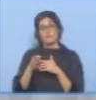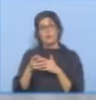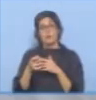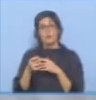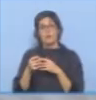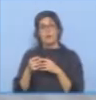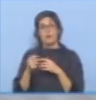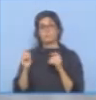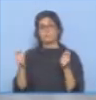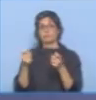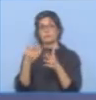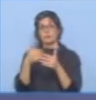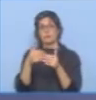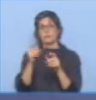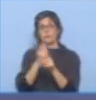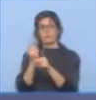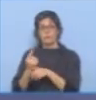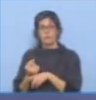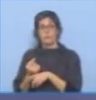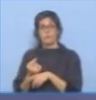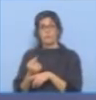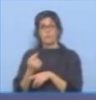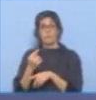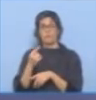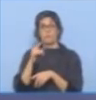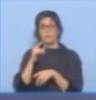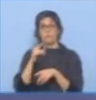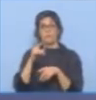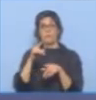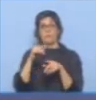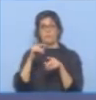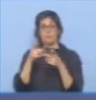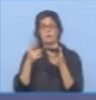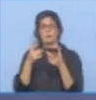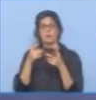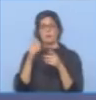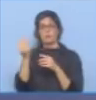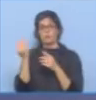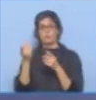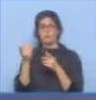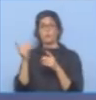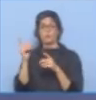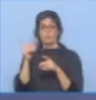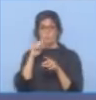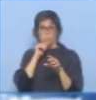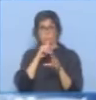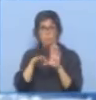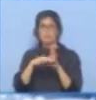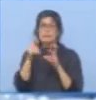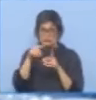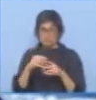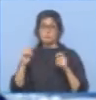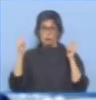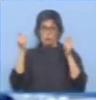iniciativas onde os jovens têm todos os dias bem preenchidos, certo? Sim, portanto, há também o Festival da Juventude, por exemplo, que é sempre